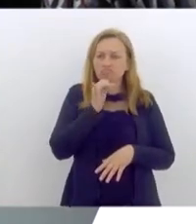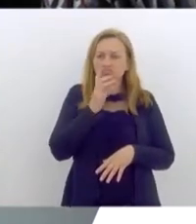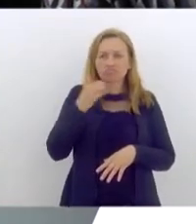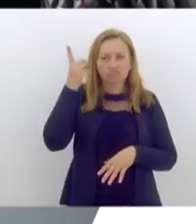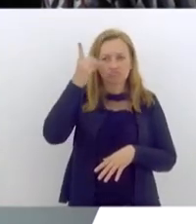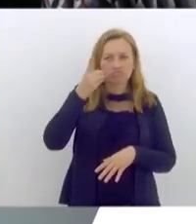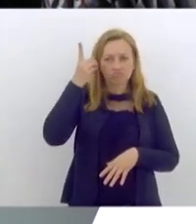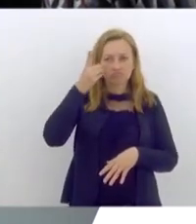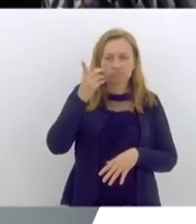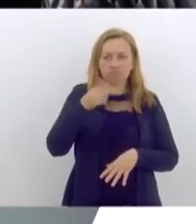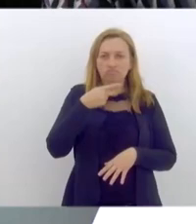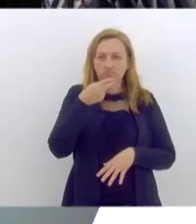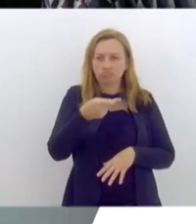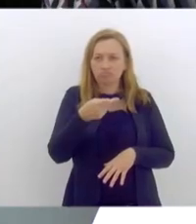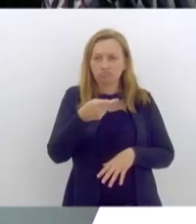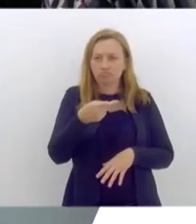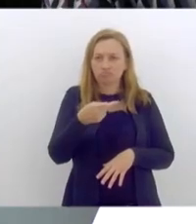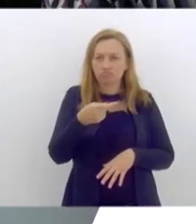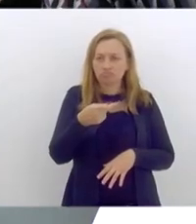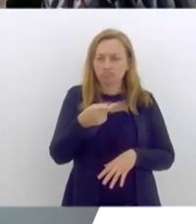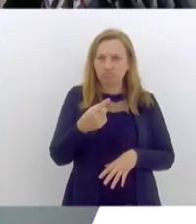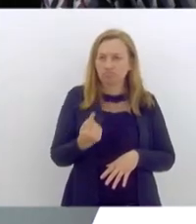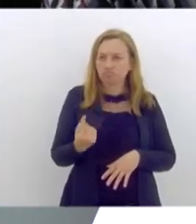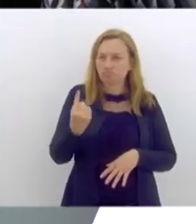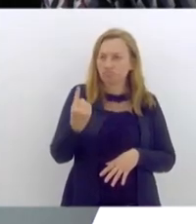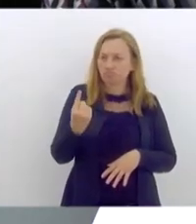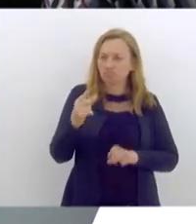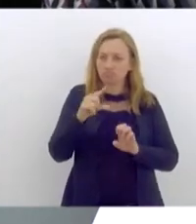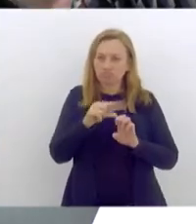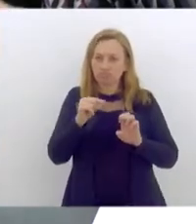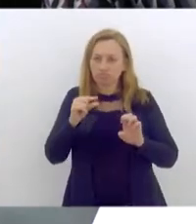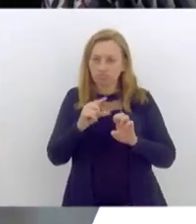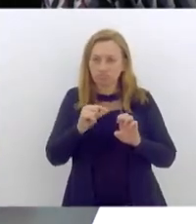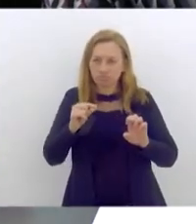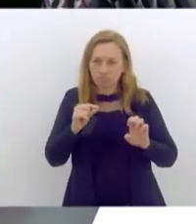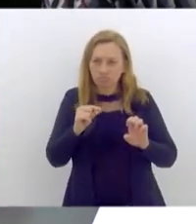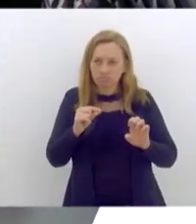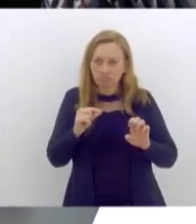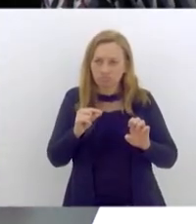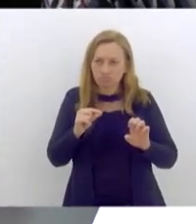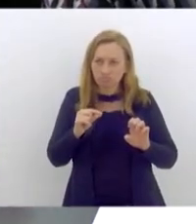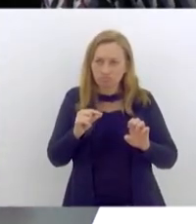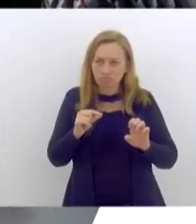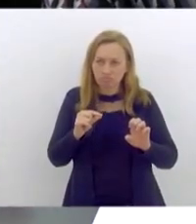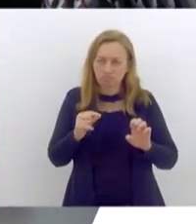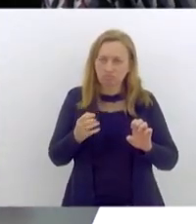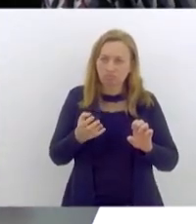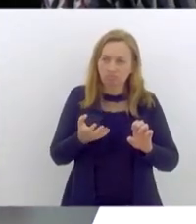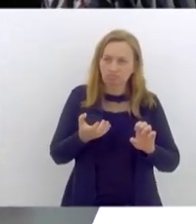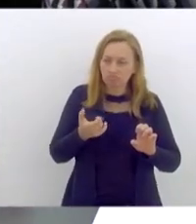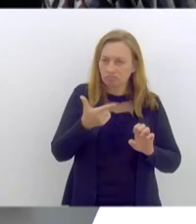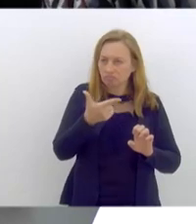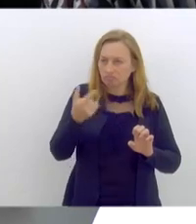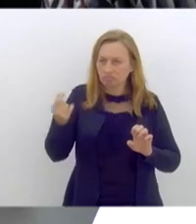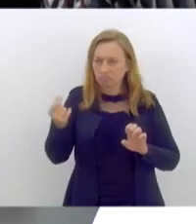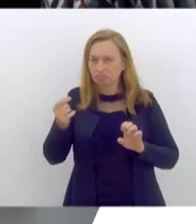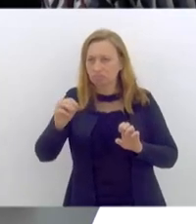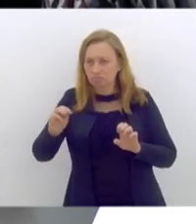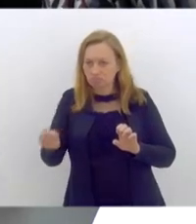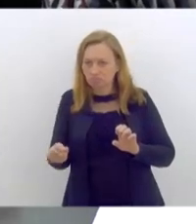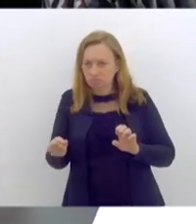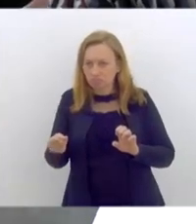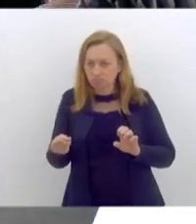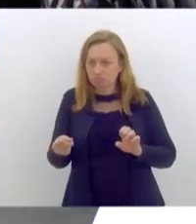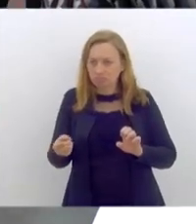trouxe se um empreendedor buscar 200 mil